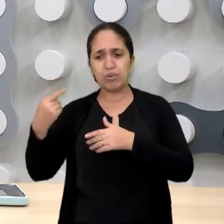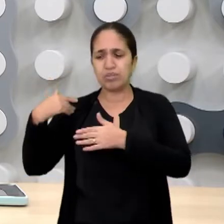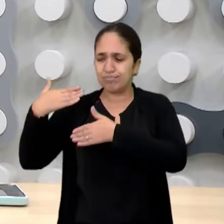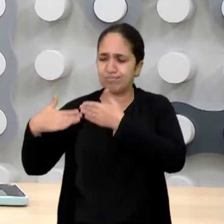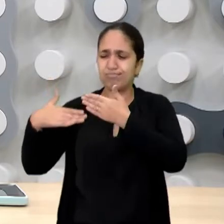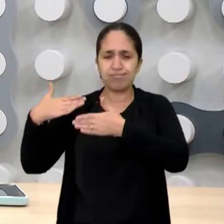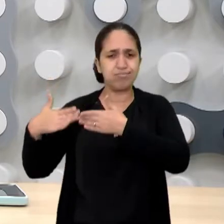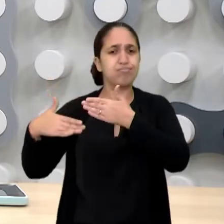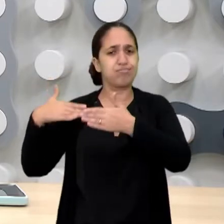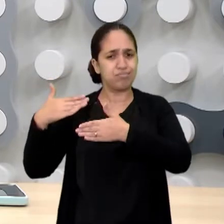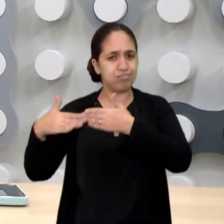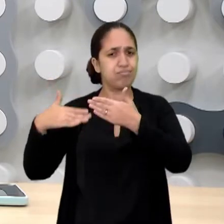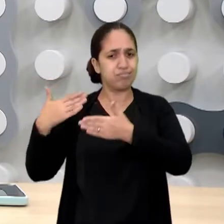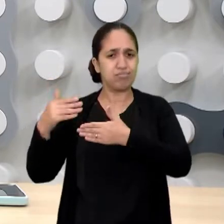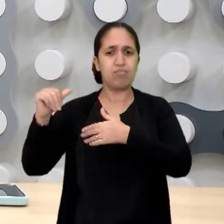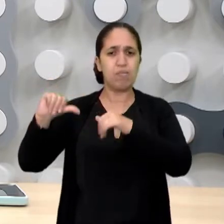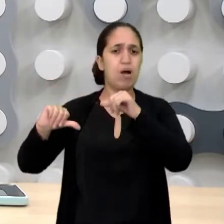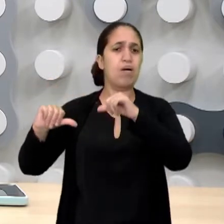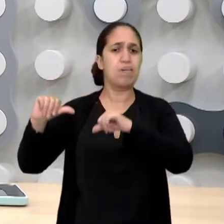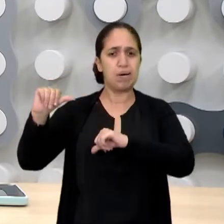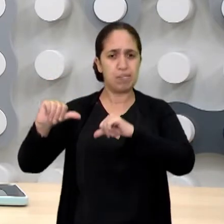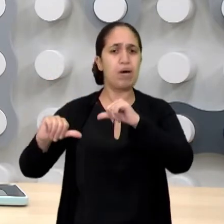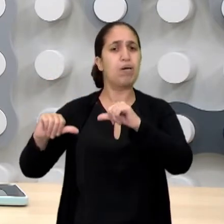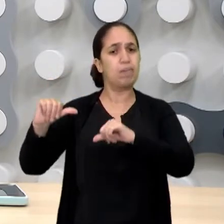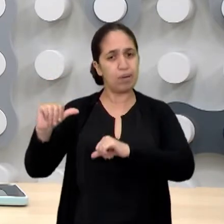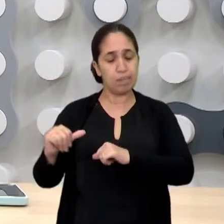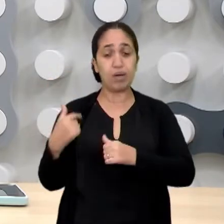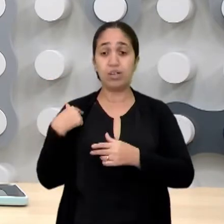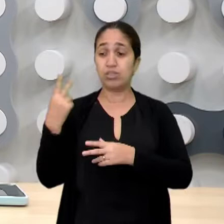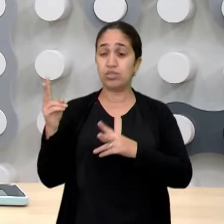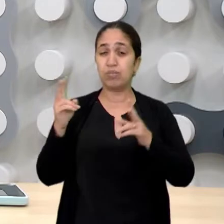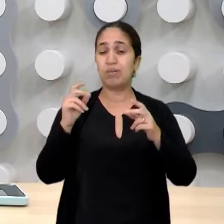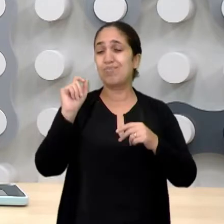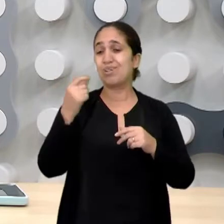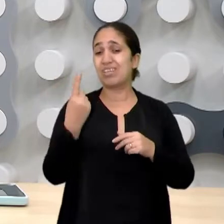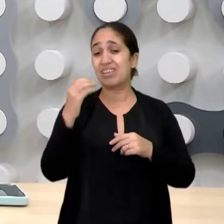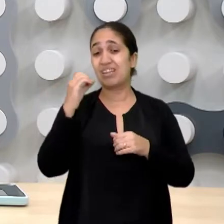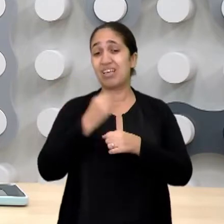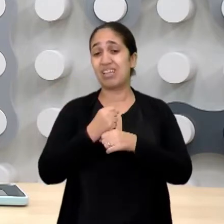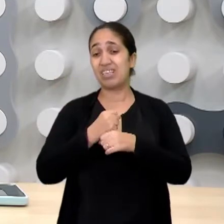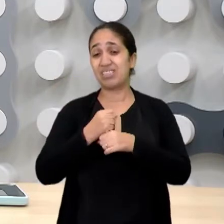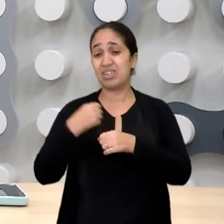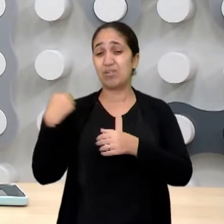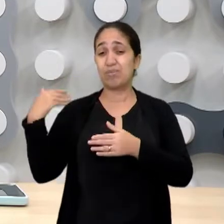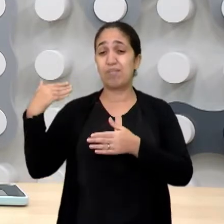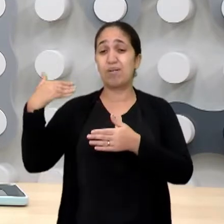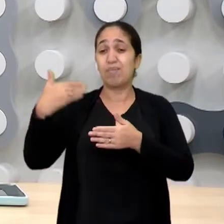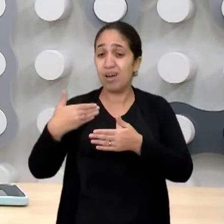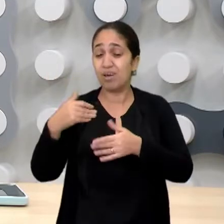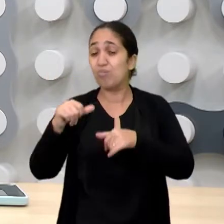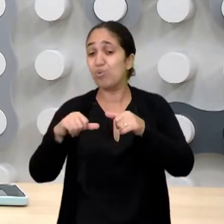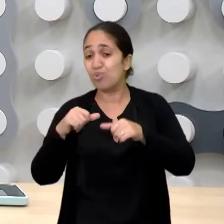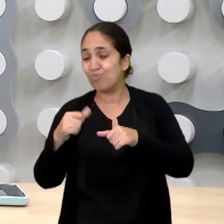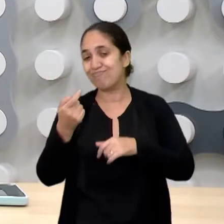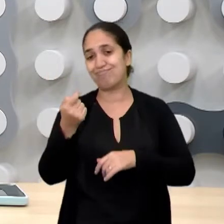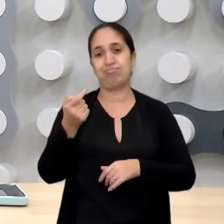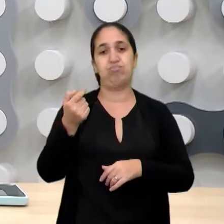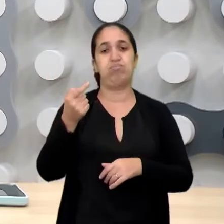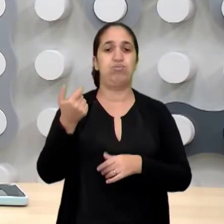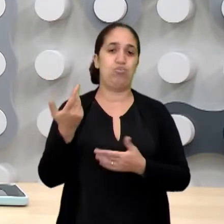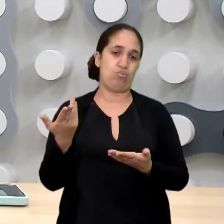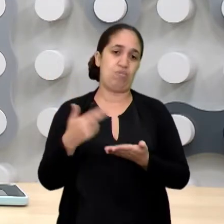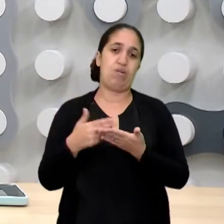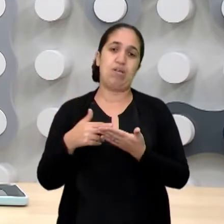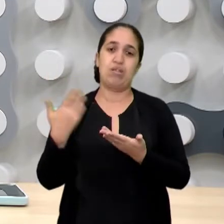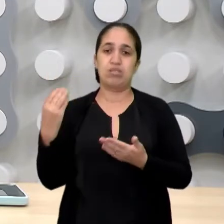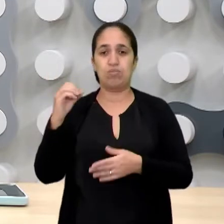natural, então vai cada vez mais agravando. E a gente viu que depois de 10 anos aí, pouco se mudou aí no Haiti, mesmo com a ajuda